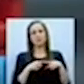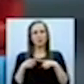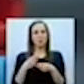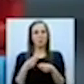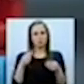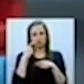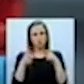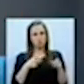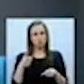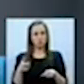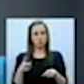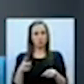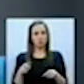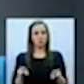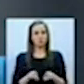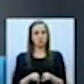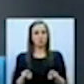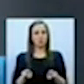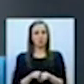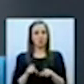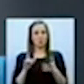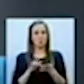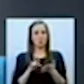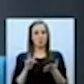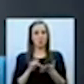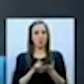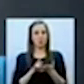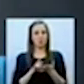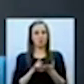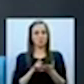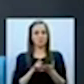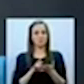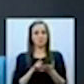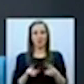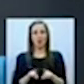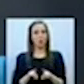utilizadores. São os mesmos utilizadores do manual, se formos para utilizar o manual.